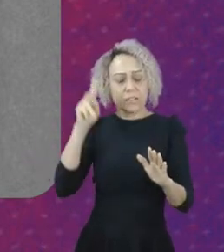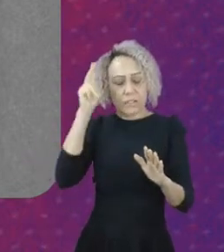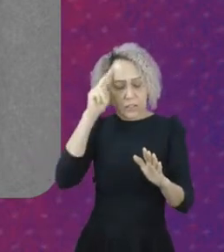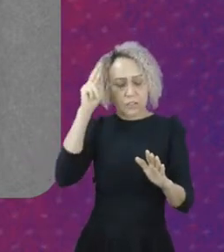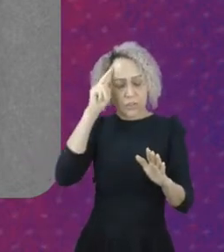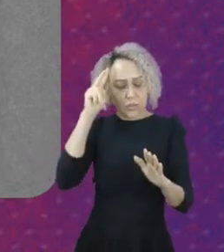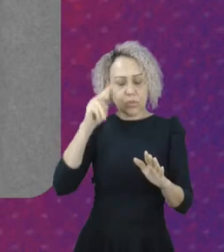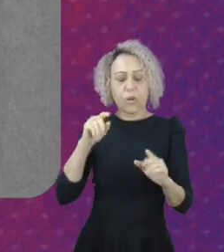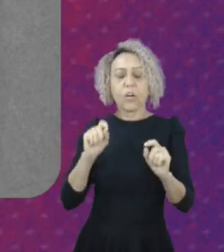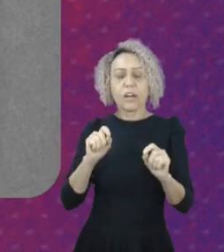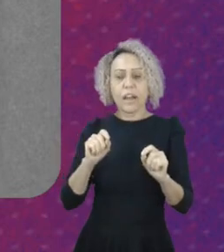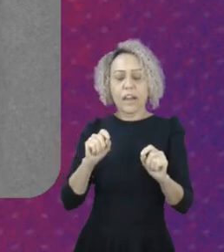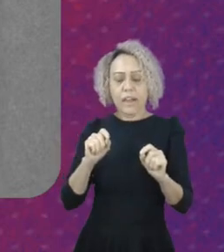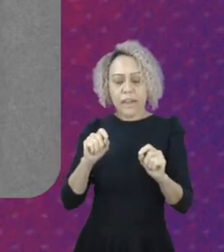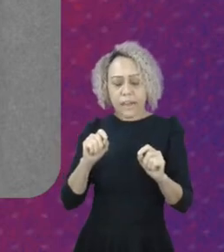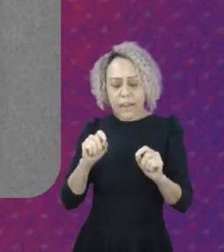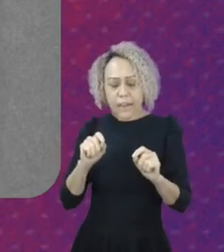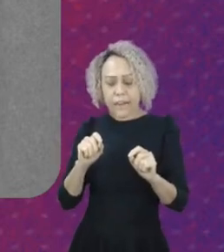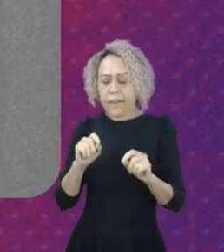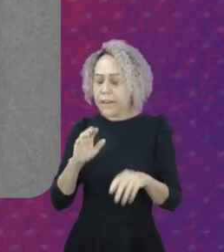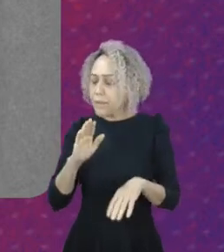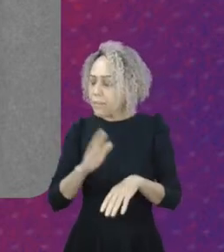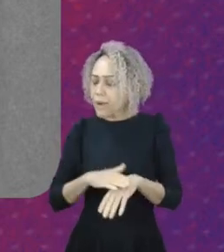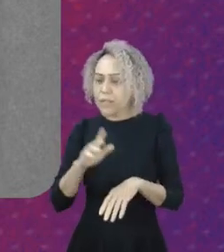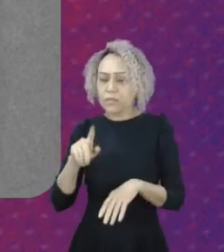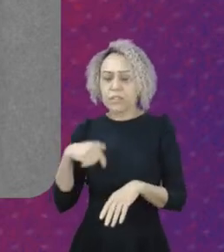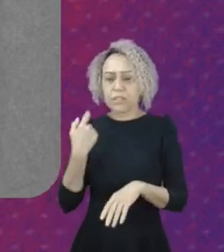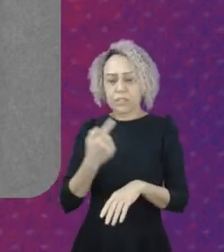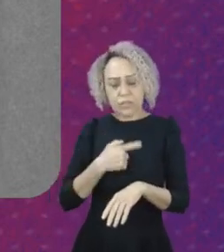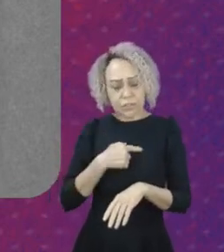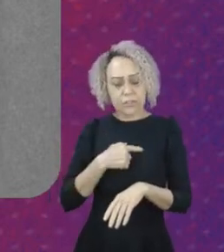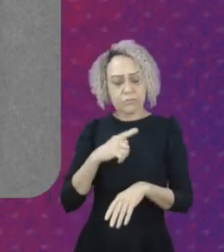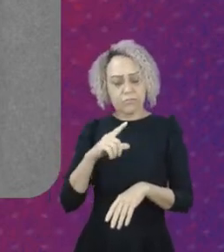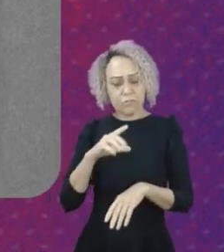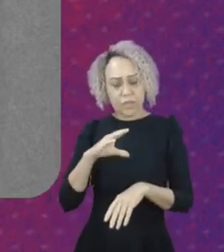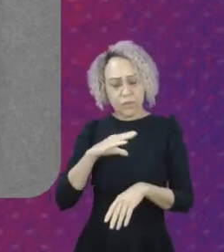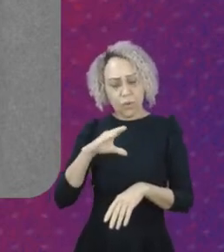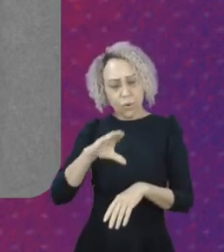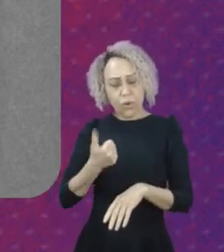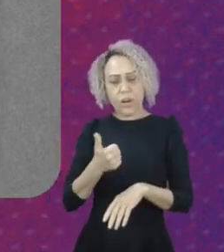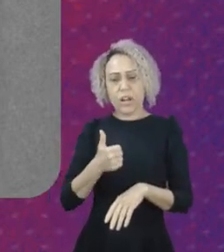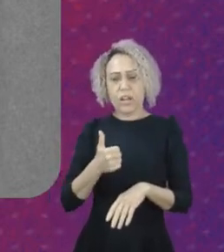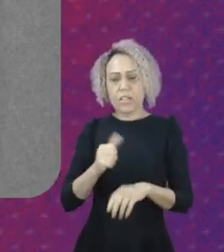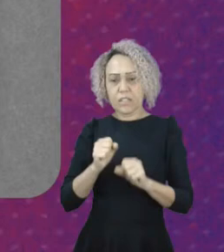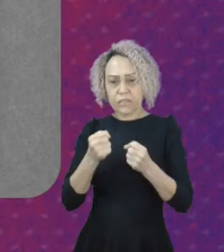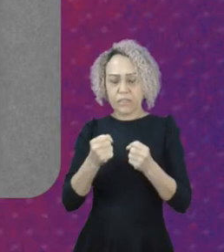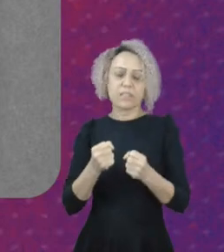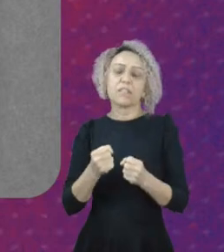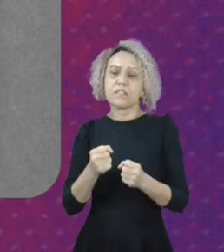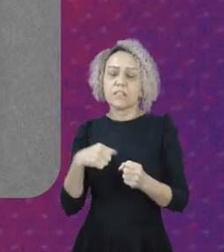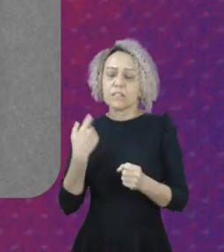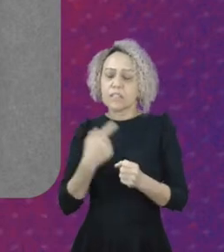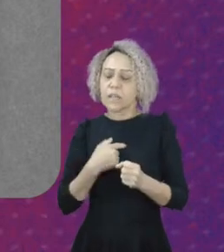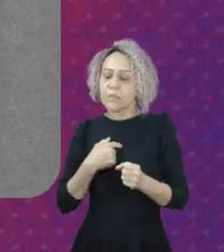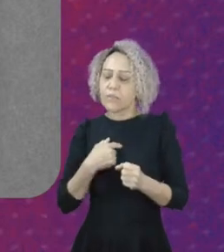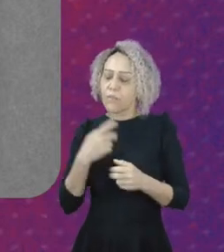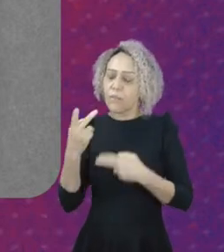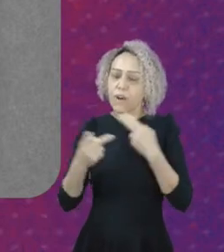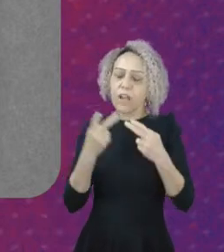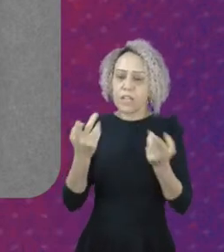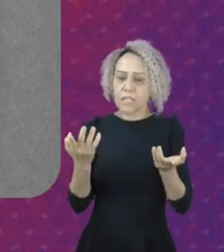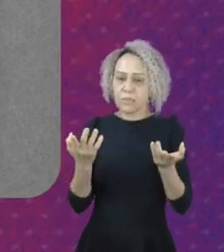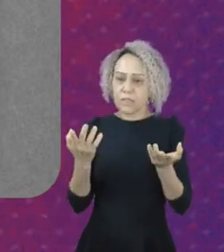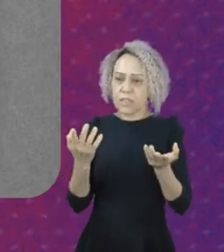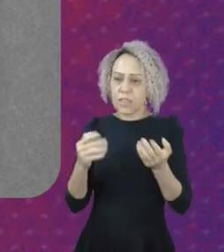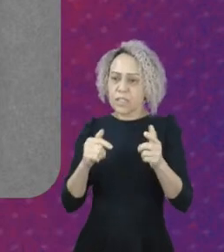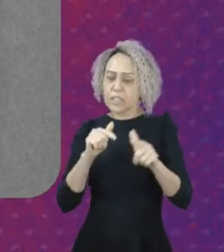gente sempre fala de serviços de proteção às mulheres e de violência contra a mulher, mas muitas